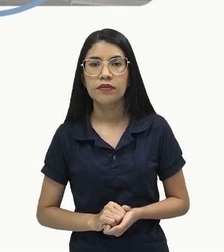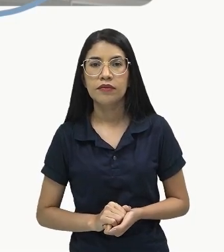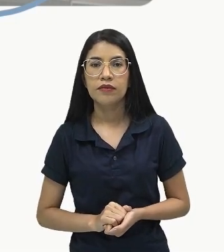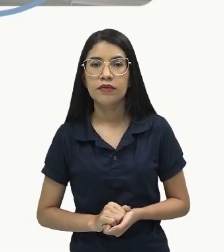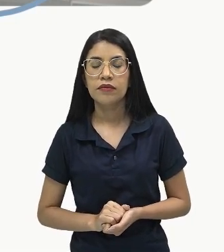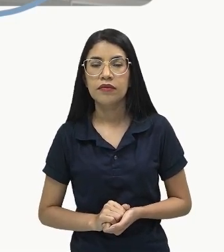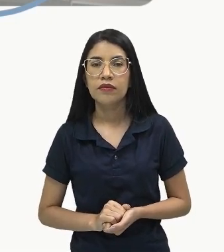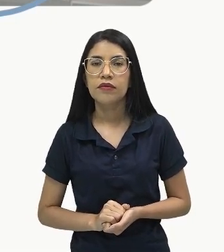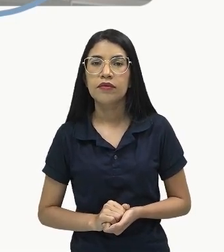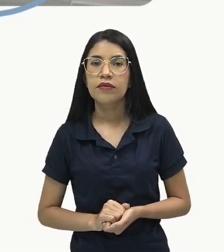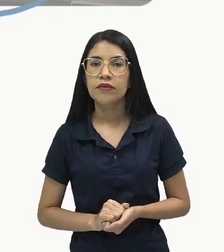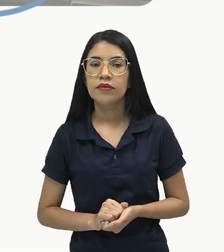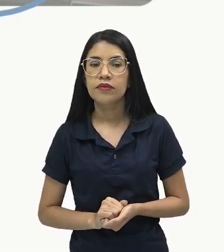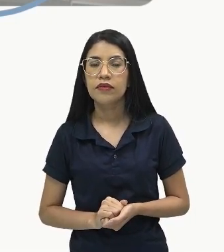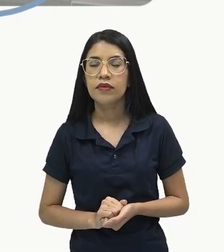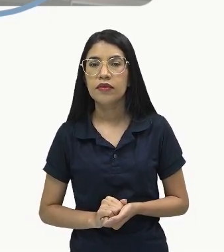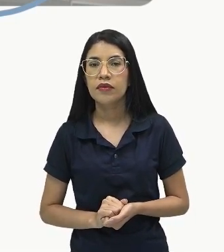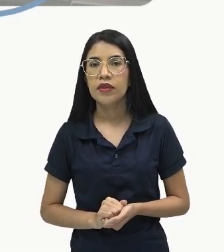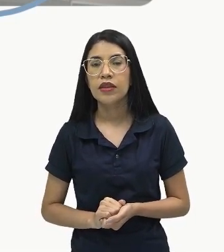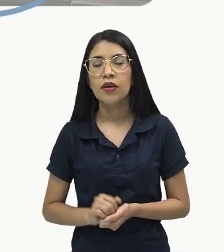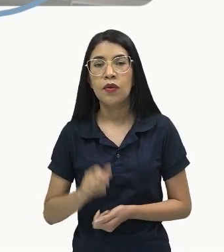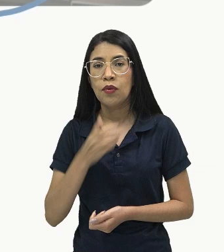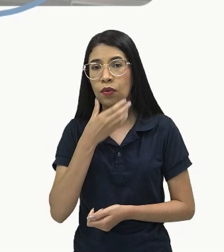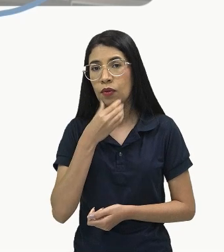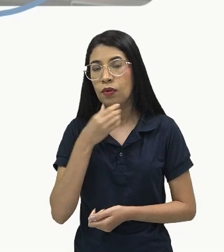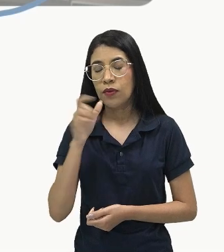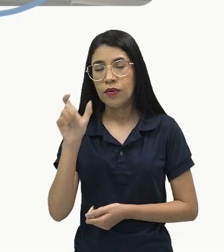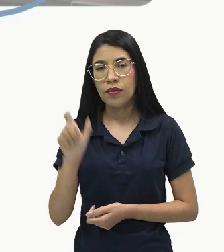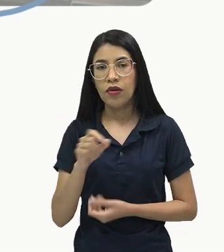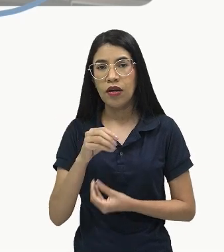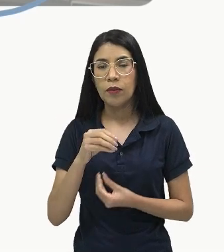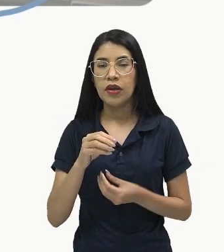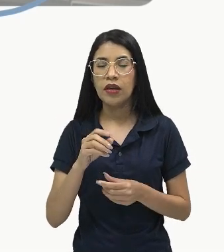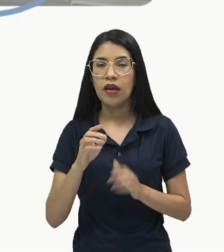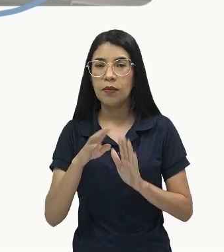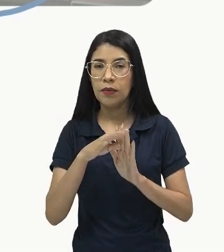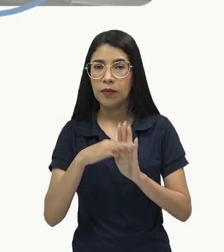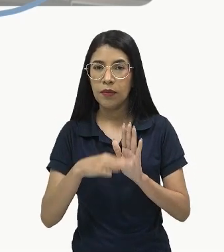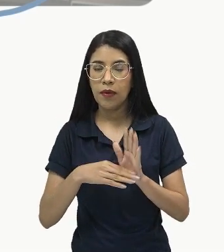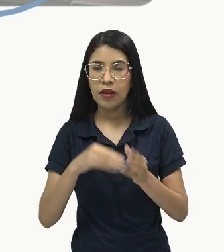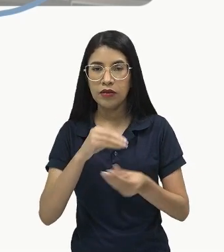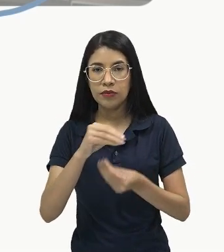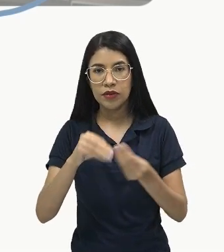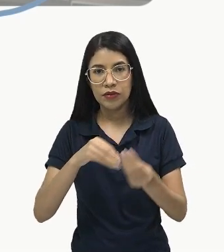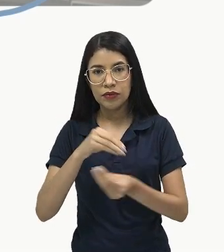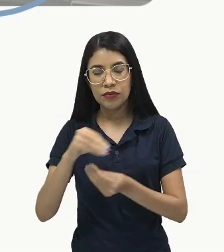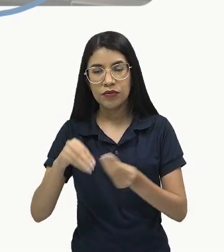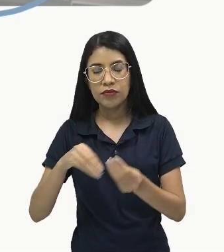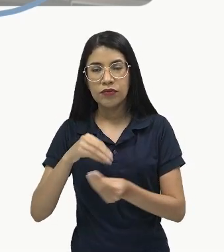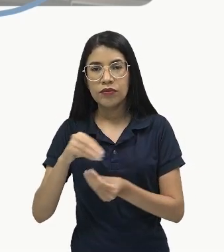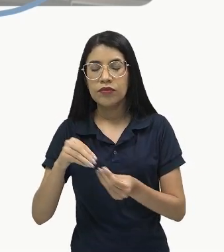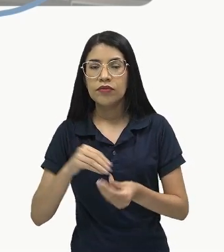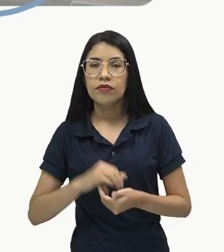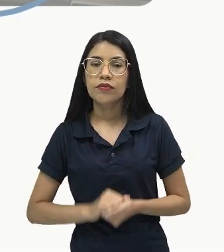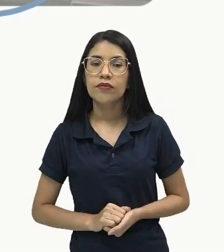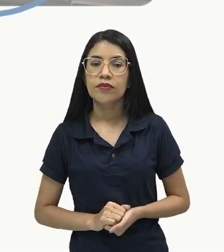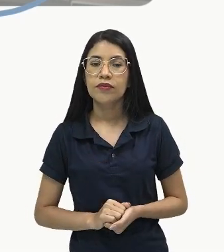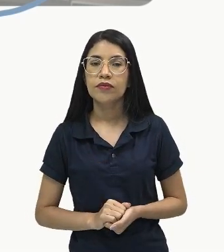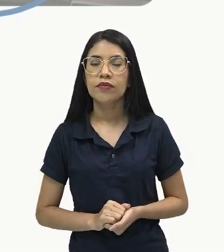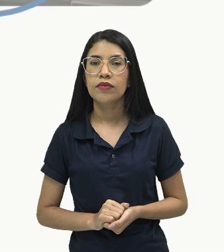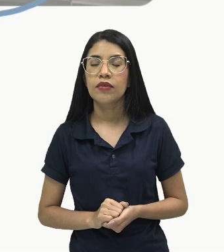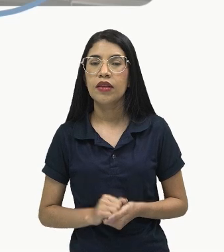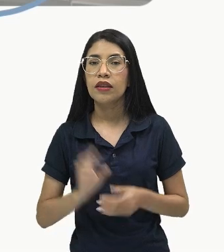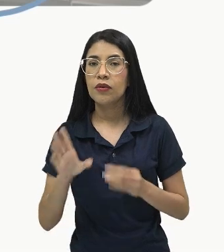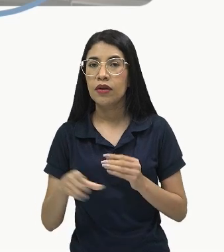ingredients. Então, ele mistura os ingredientes, certo? Então, por que eu coloquei o S